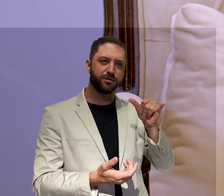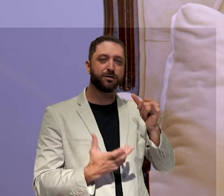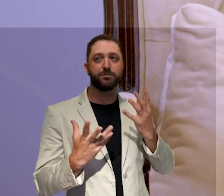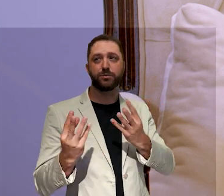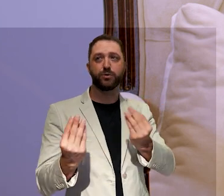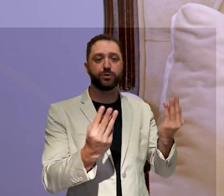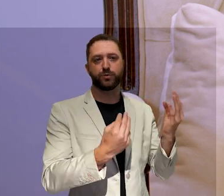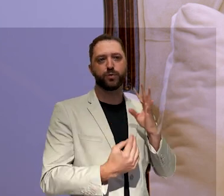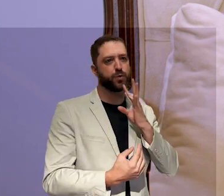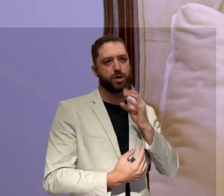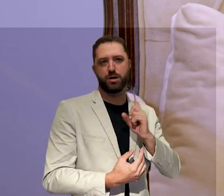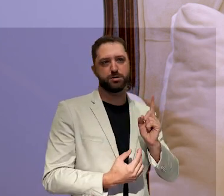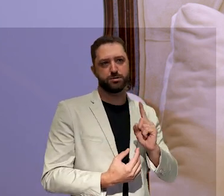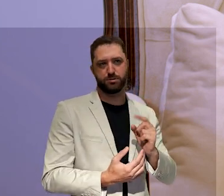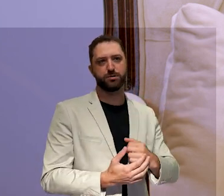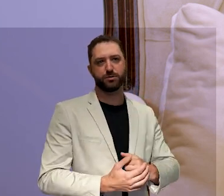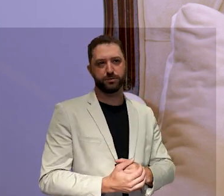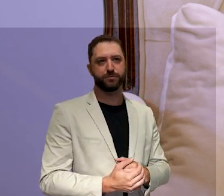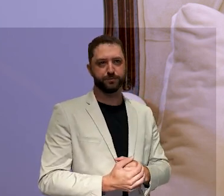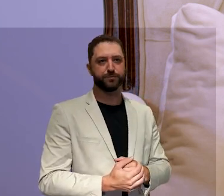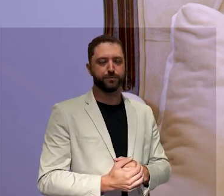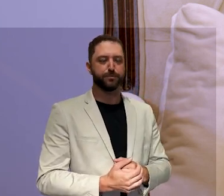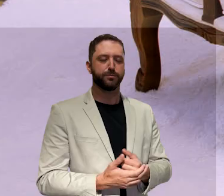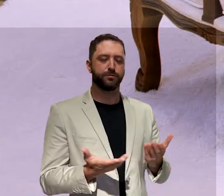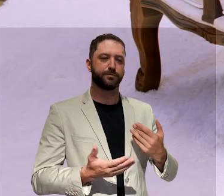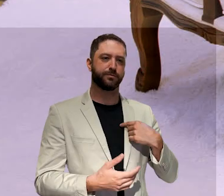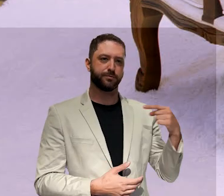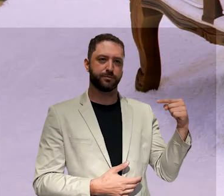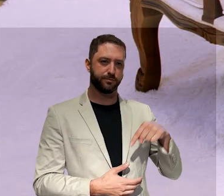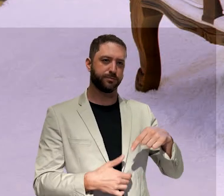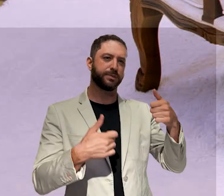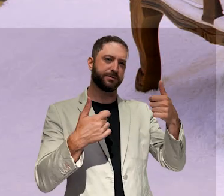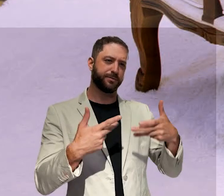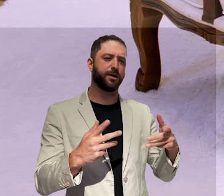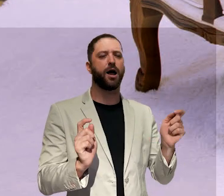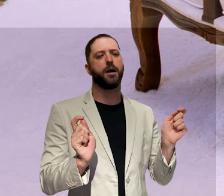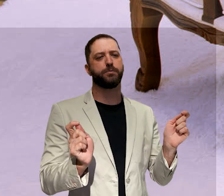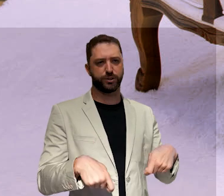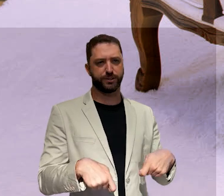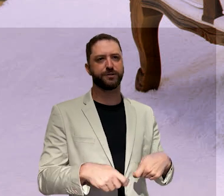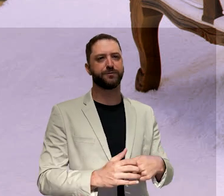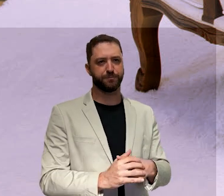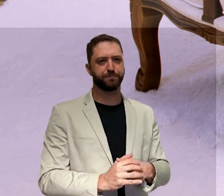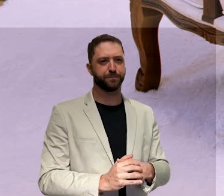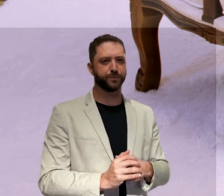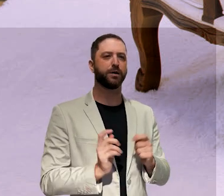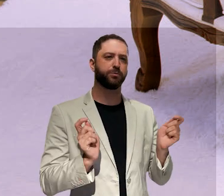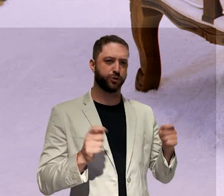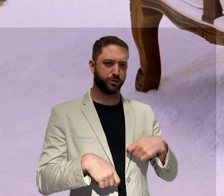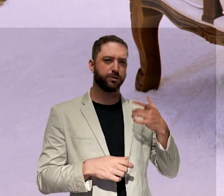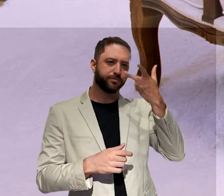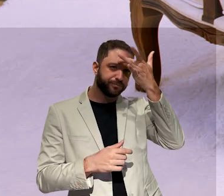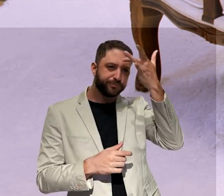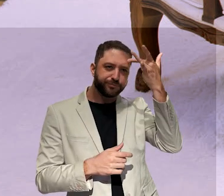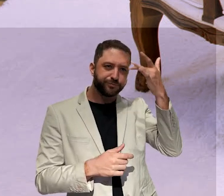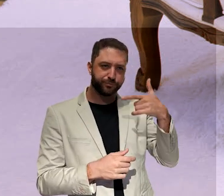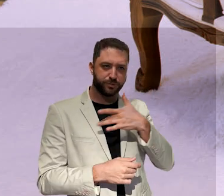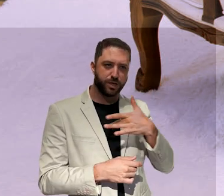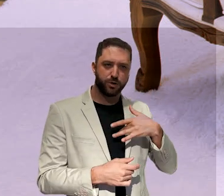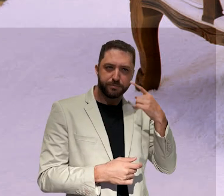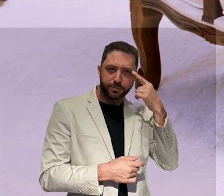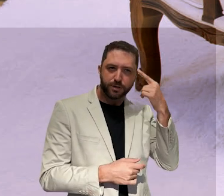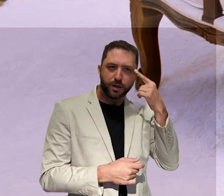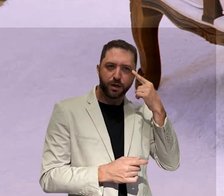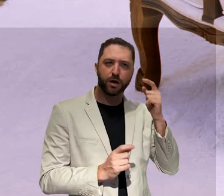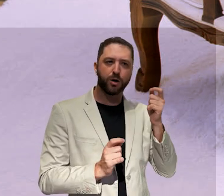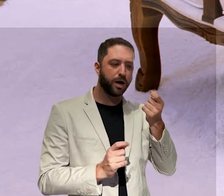remédios, que muita gente sequer já ouviu falar. Estou aqui hoje justamente para dizer para as pessoas, sim, é